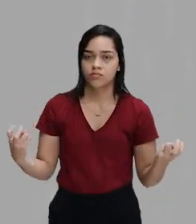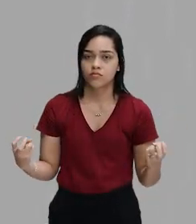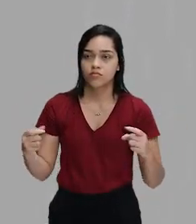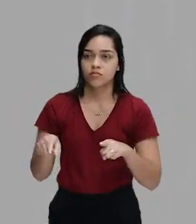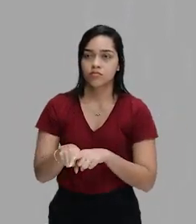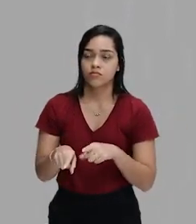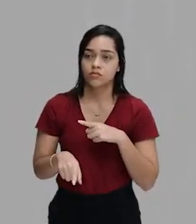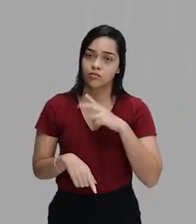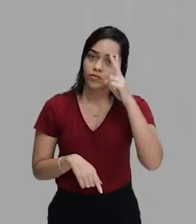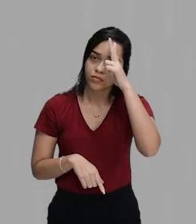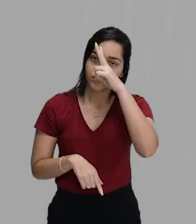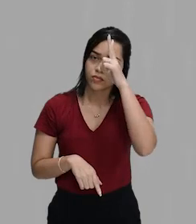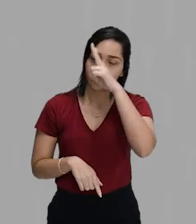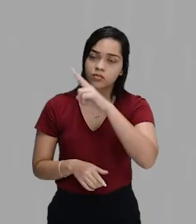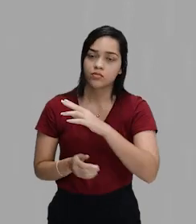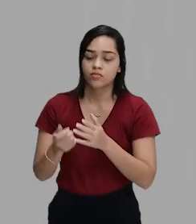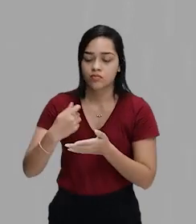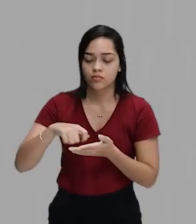encontraram memórias.